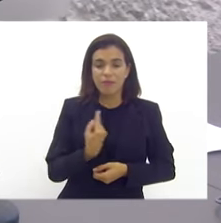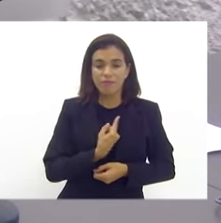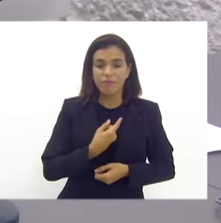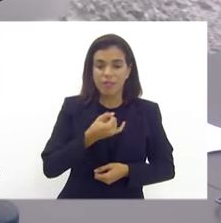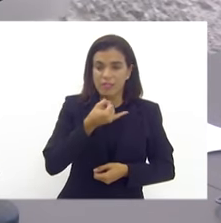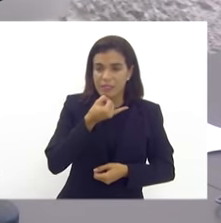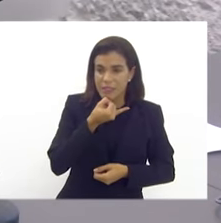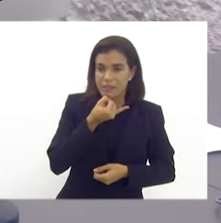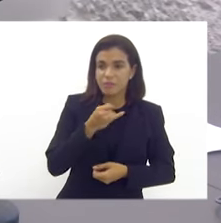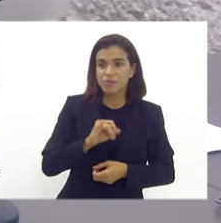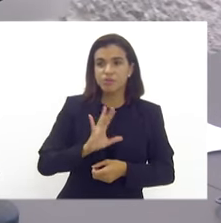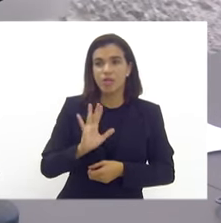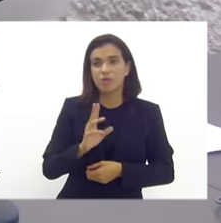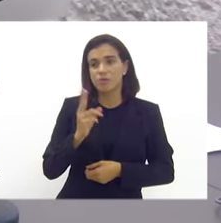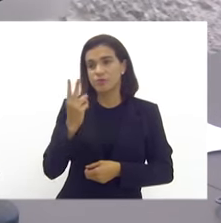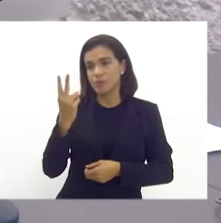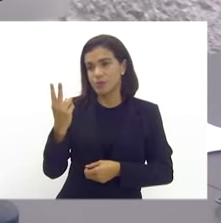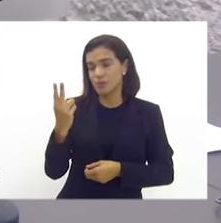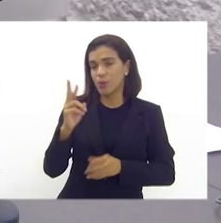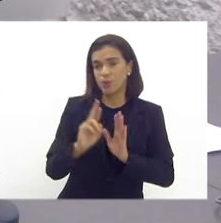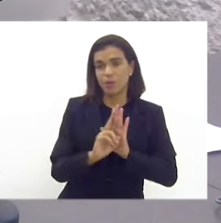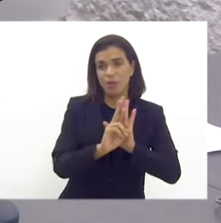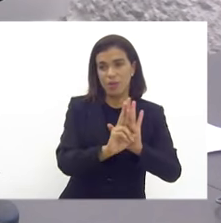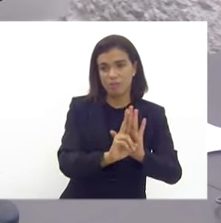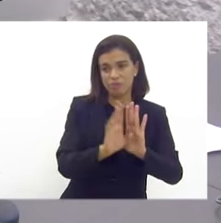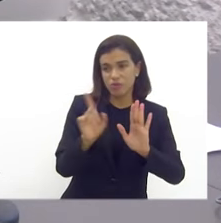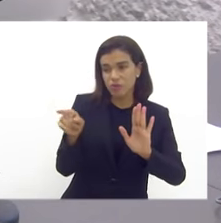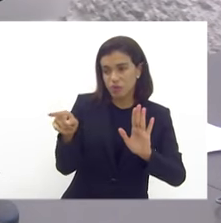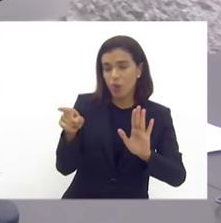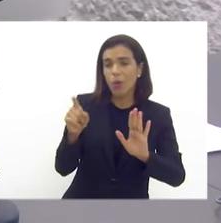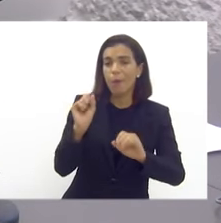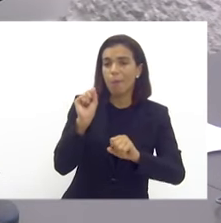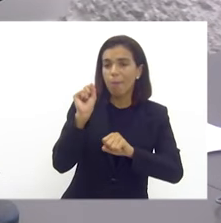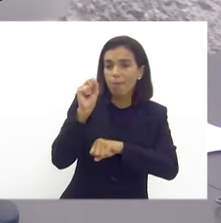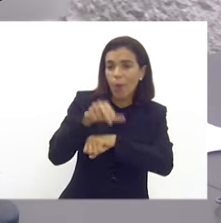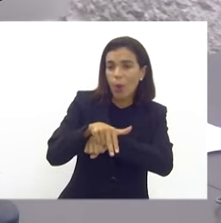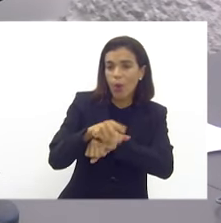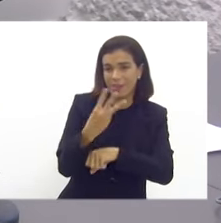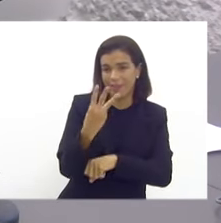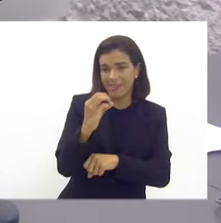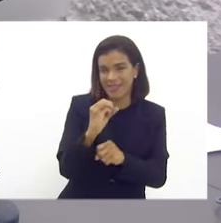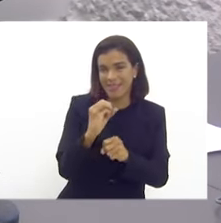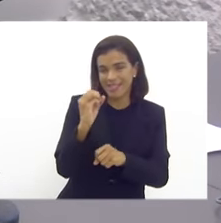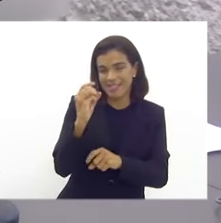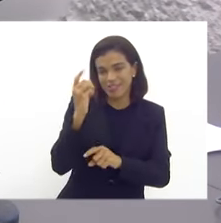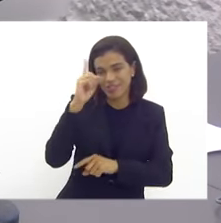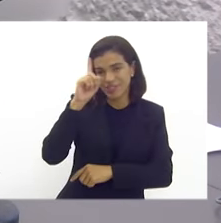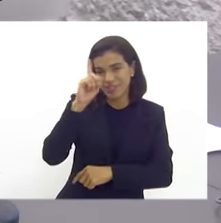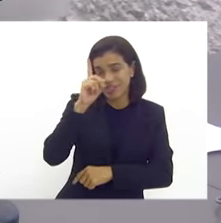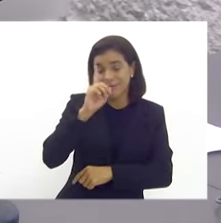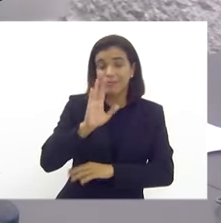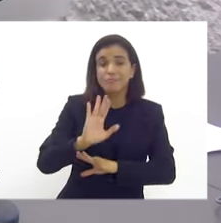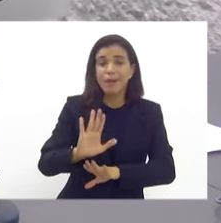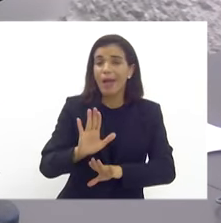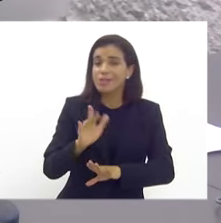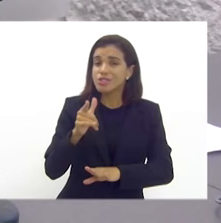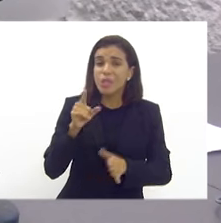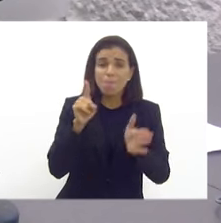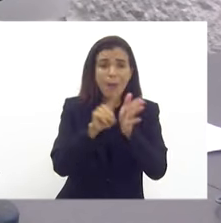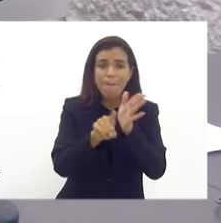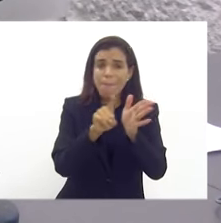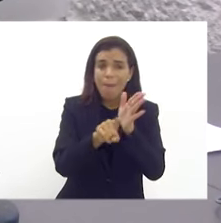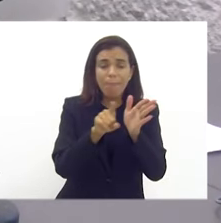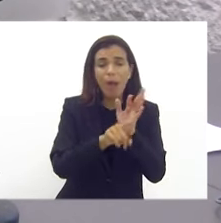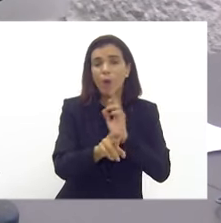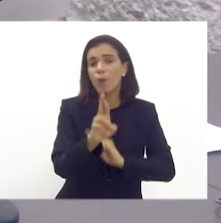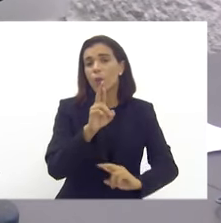segundo representante com todo respeito Senor falou que tá no cargo há 30 dias a gente até entende mas foram muitas perguntas sem resposta primeiro